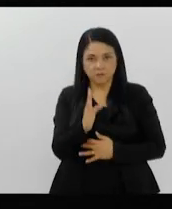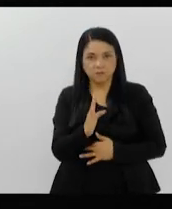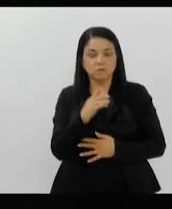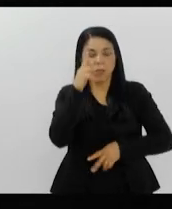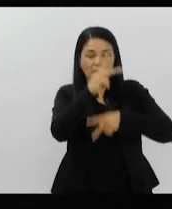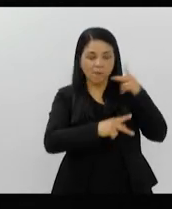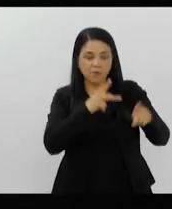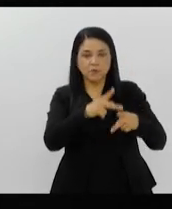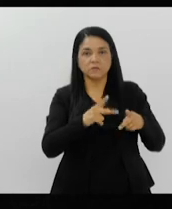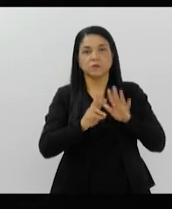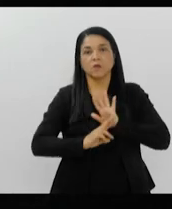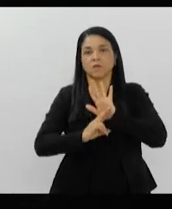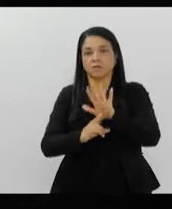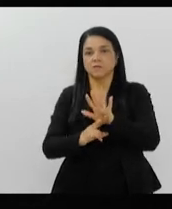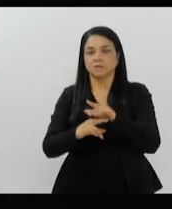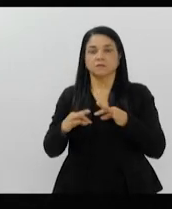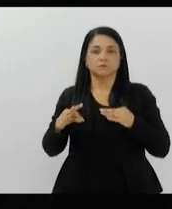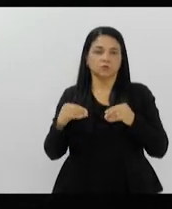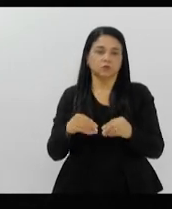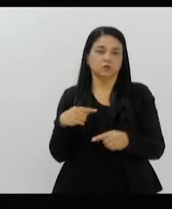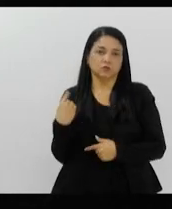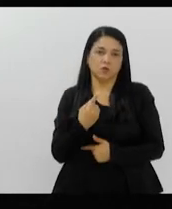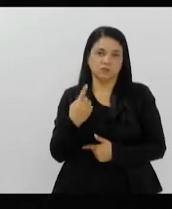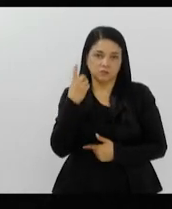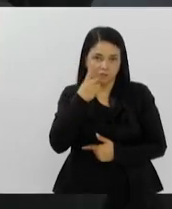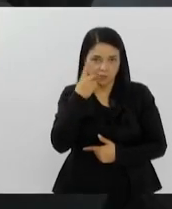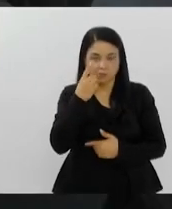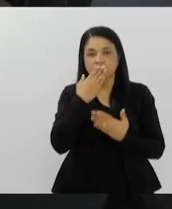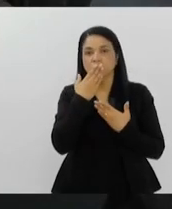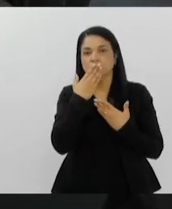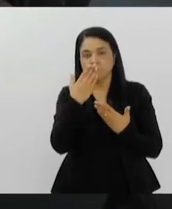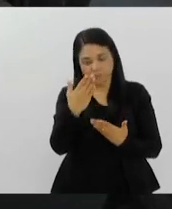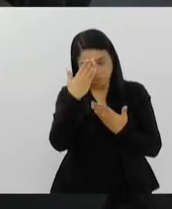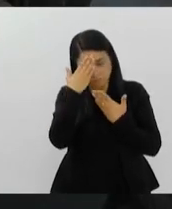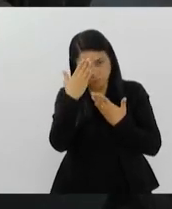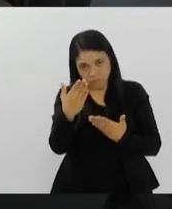que representamos. Muito obrigado. Boa tarde a todos.